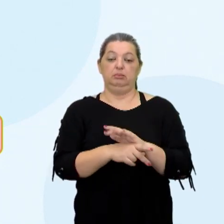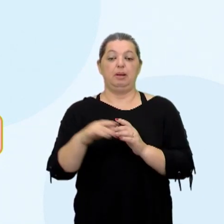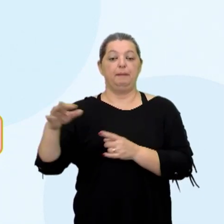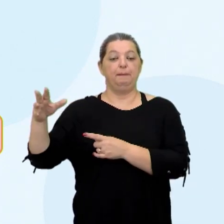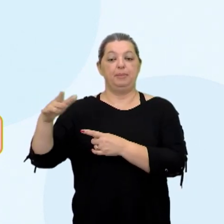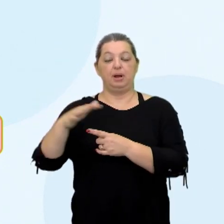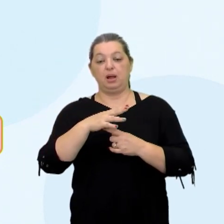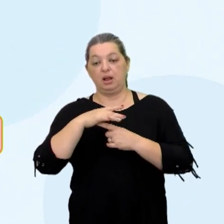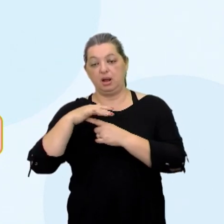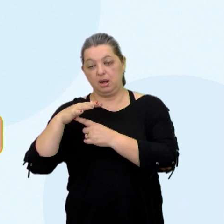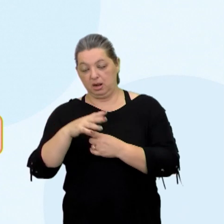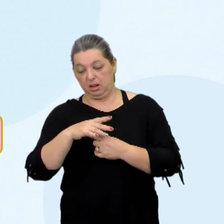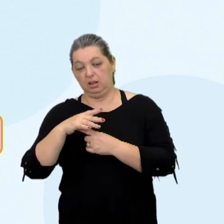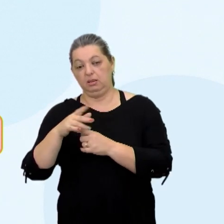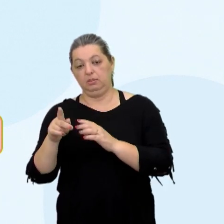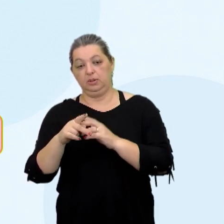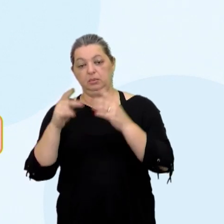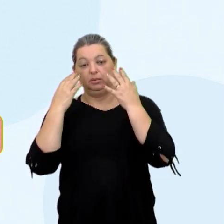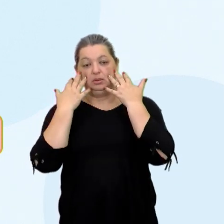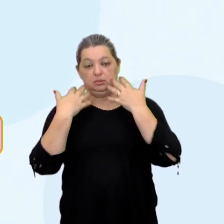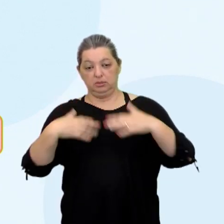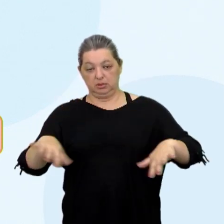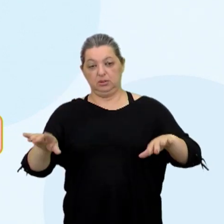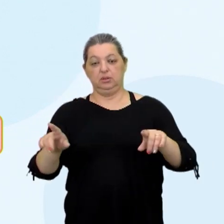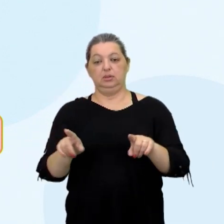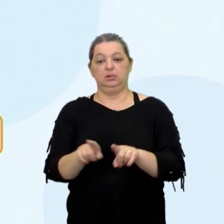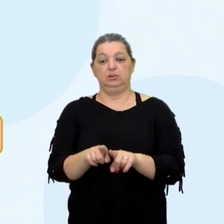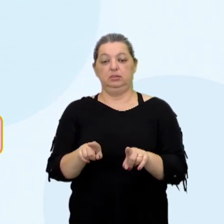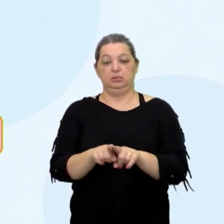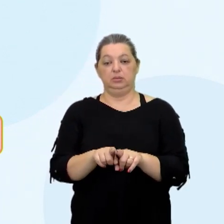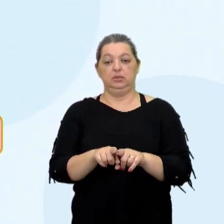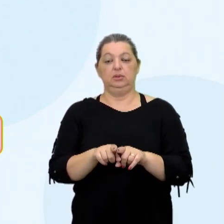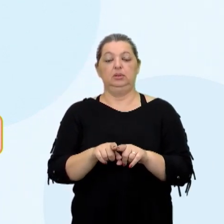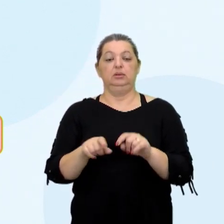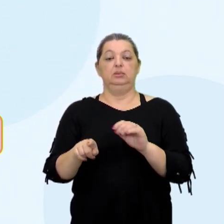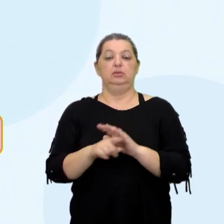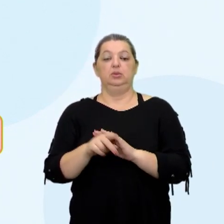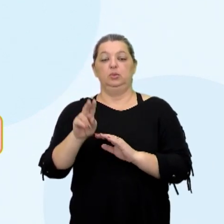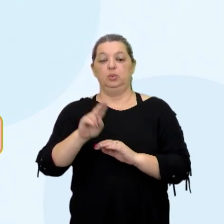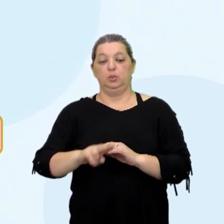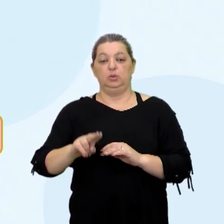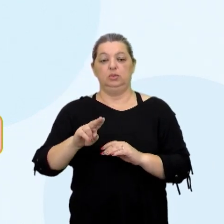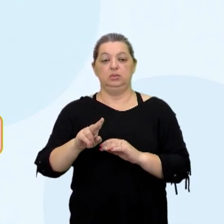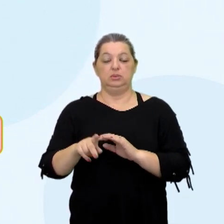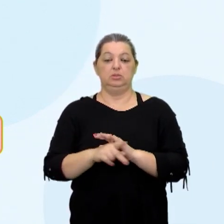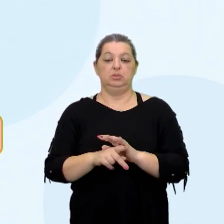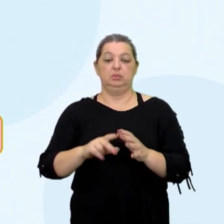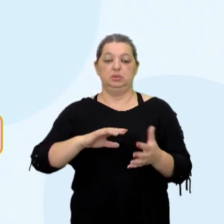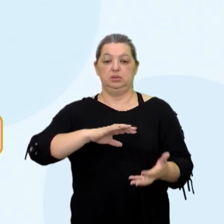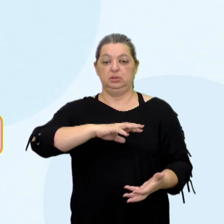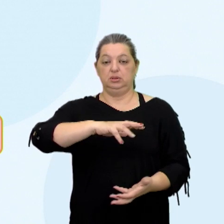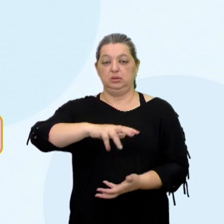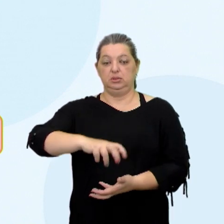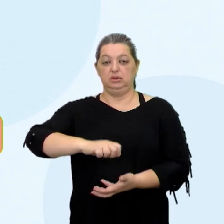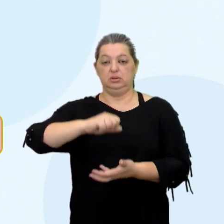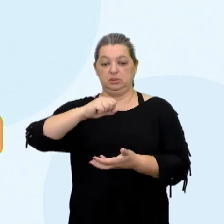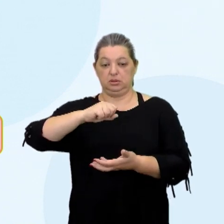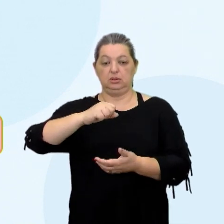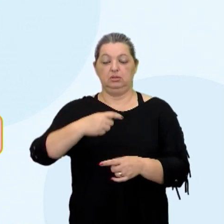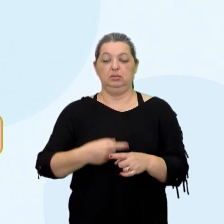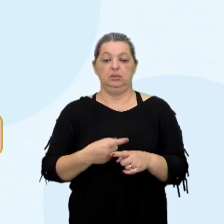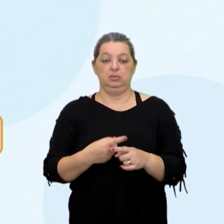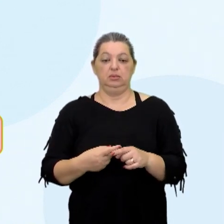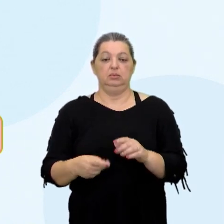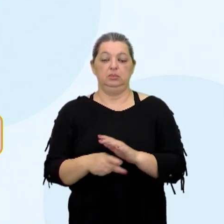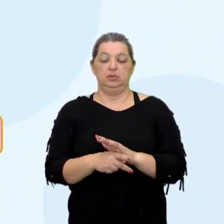nacional, monumento natural, refúgio da vida silvestre. E tem o do uso sustentável, que é a área de proteção ambiental,